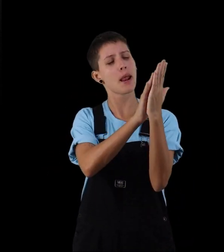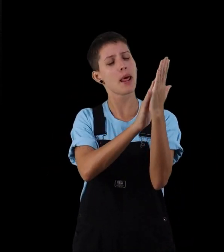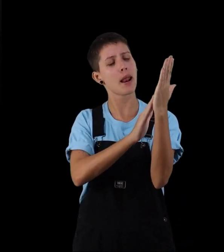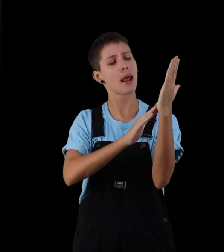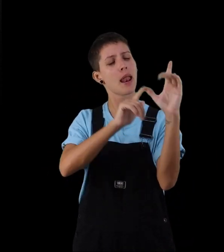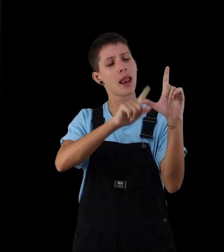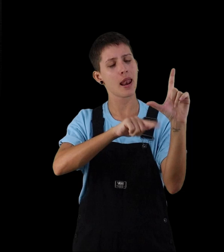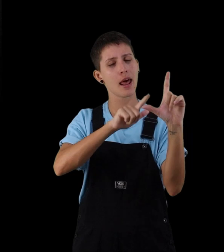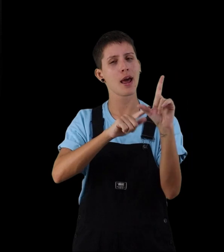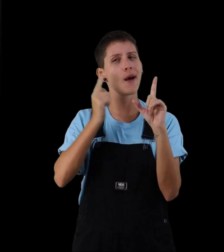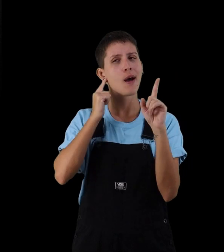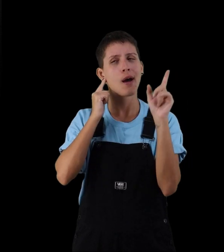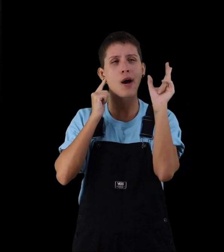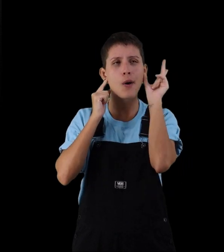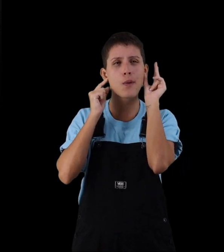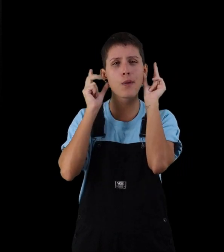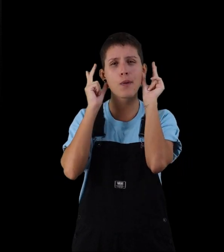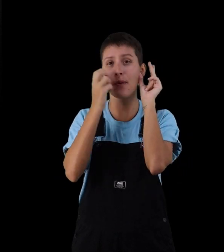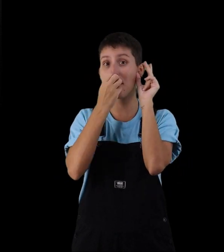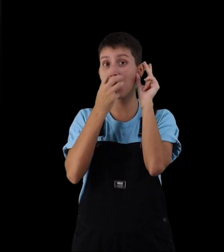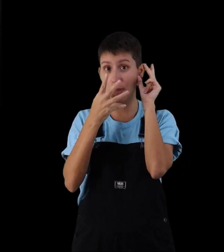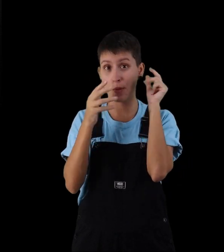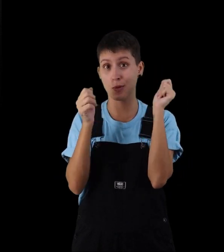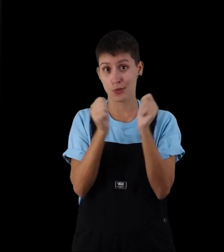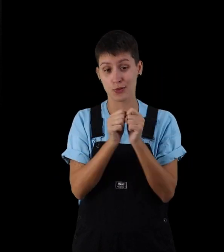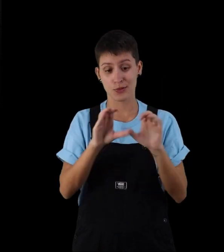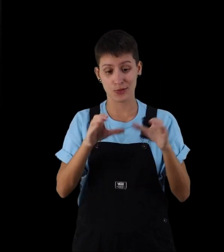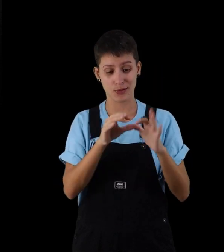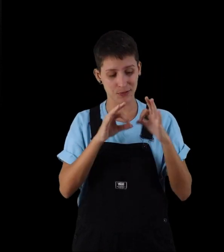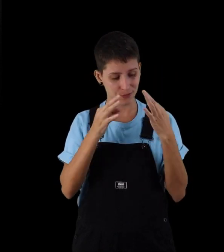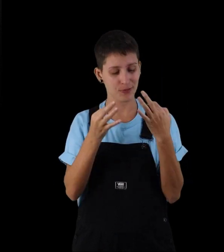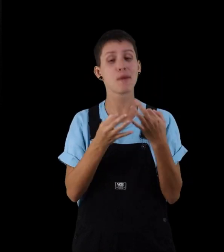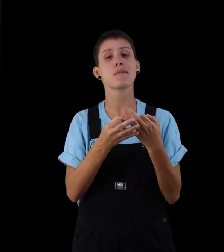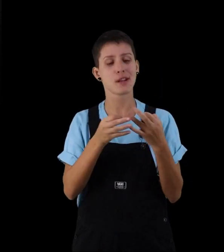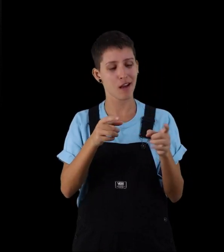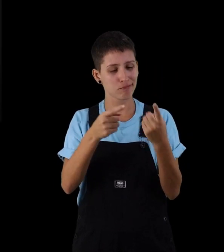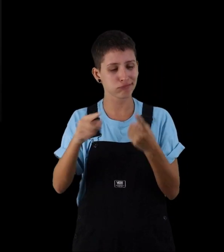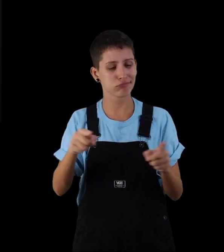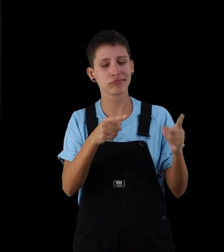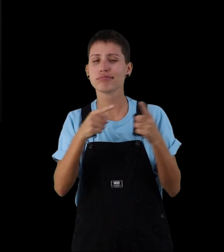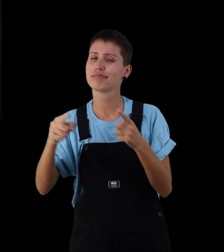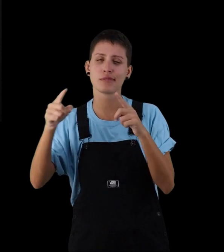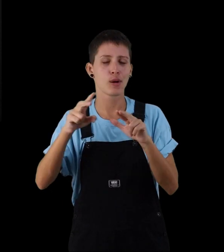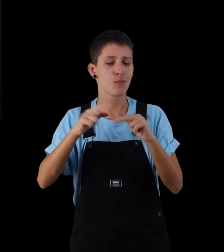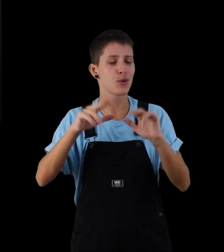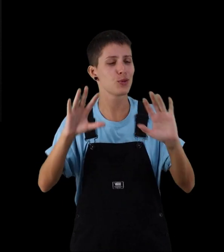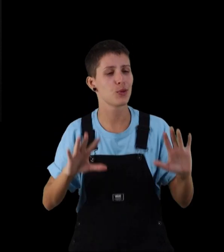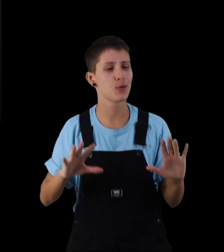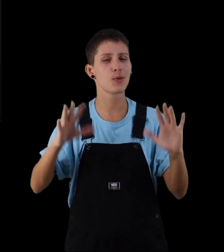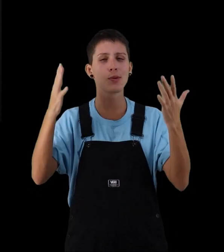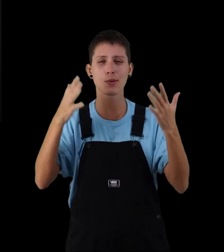de ouvidos apurados para melodias, o pai tinha uma banda com os irmãos e primos. E assim,